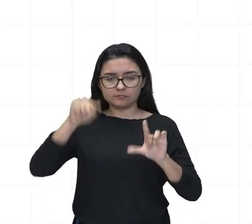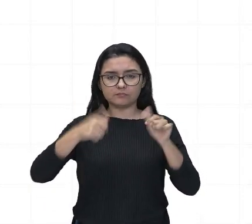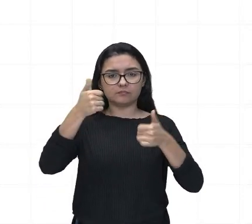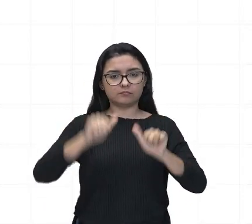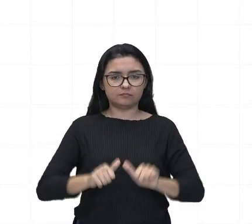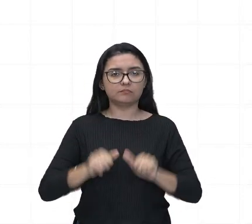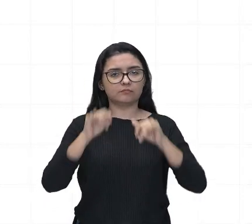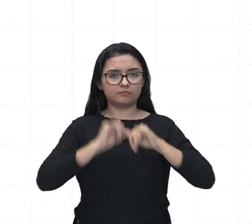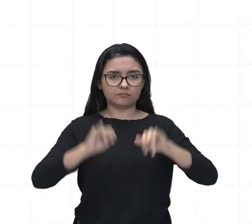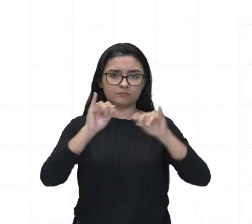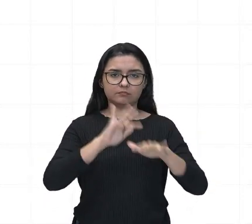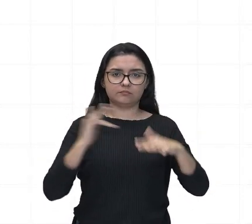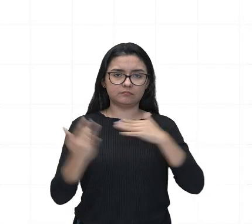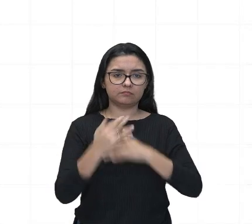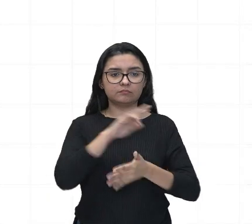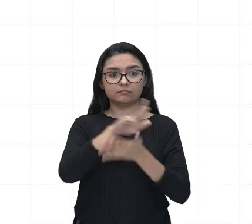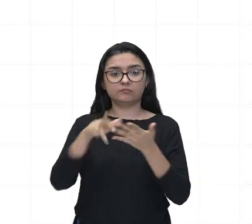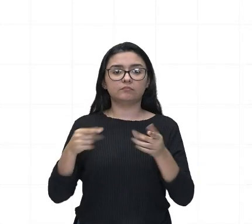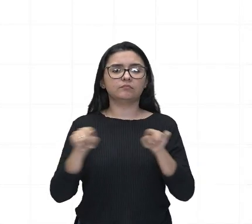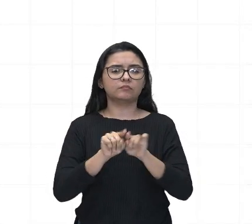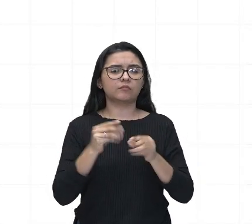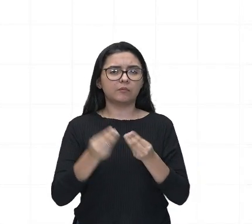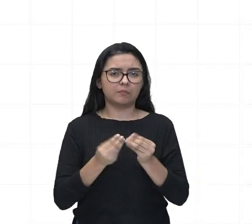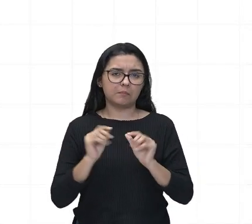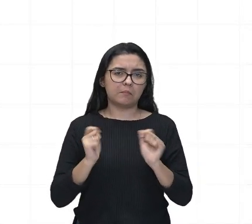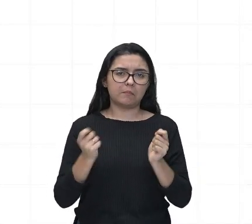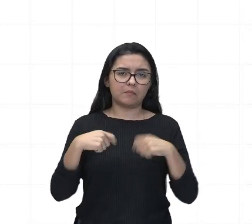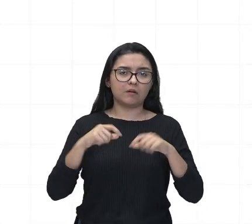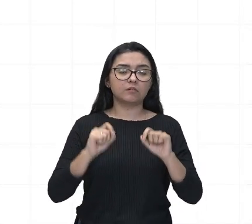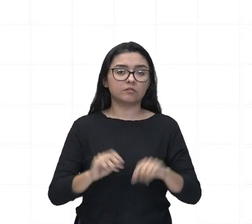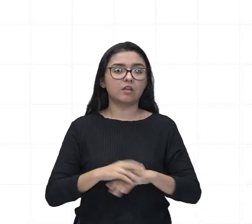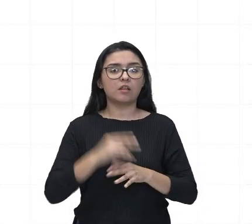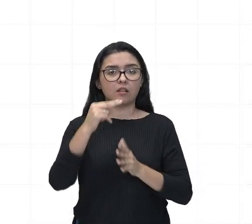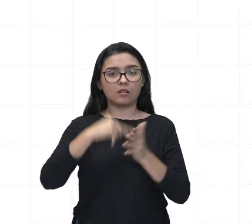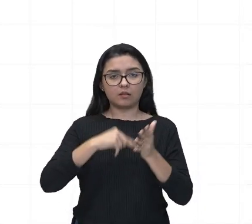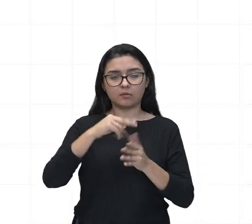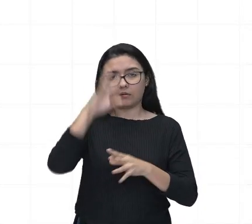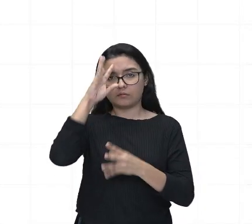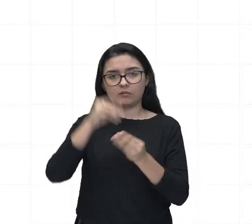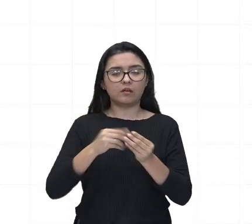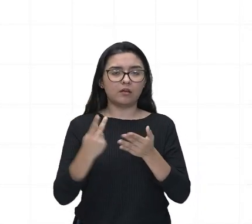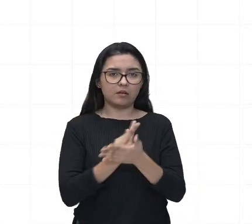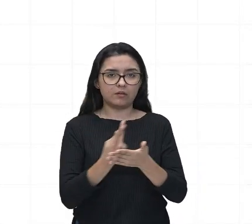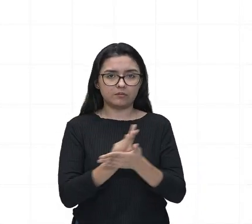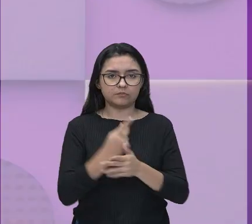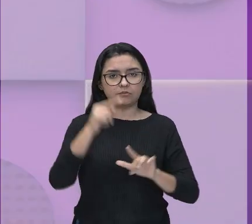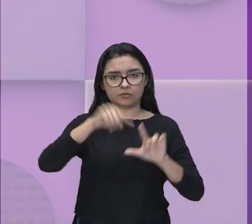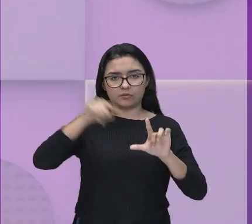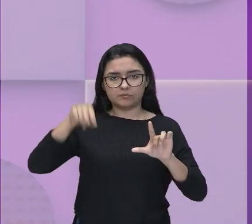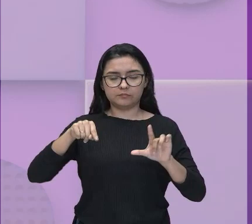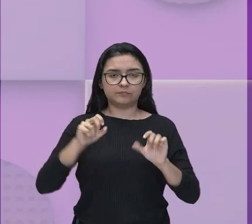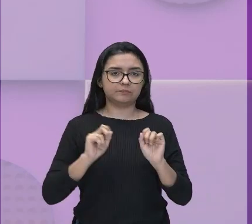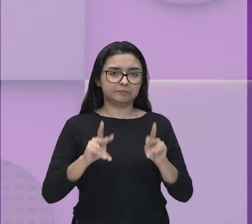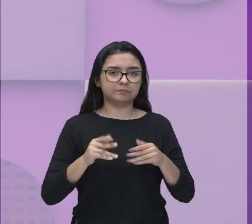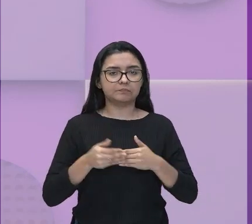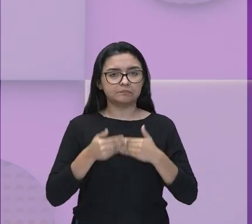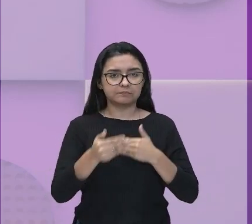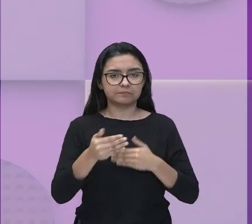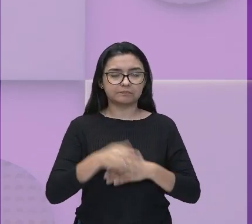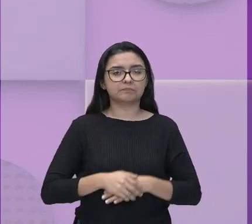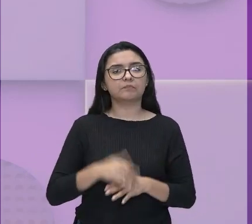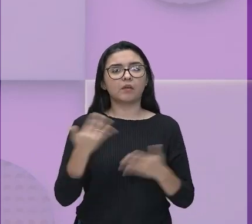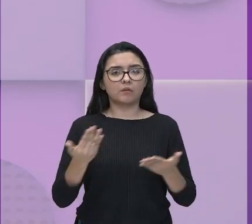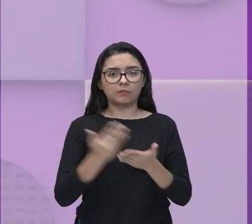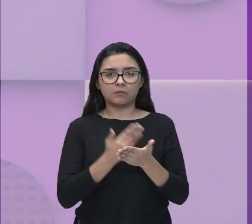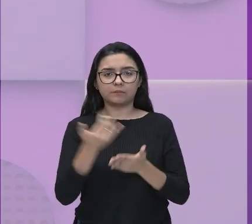pela mídia, elementos que podem induzir a erro de leitura ou interpretação. Tudo bem? Então pegue seu